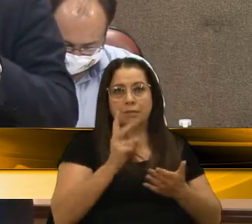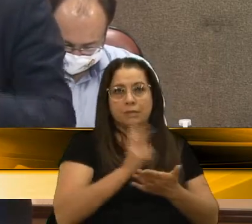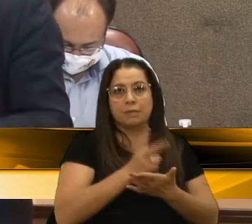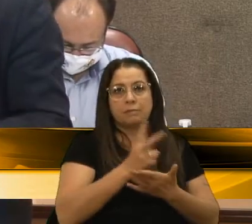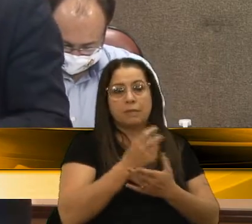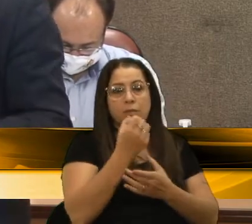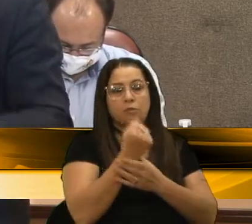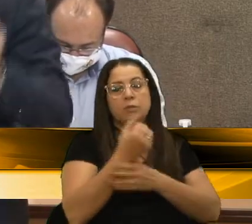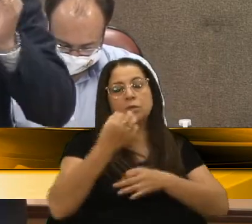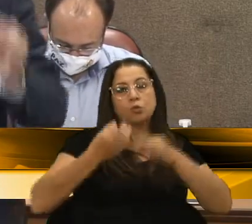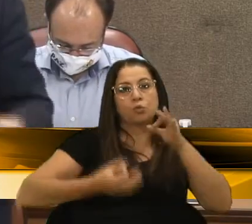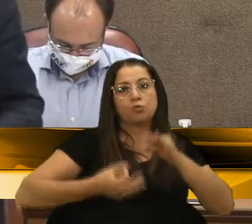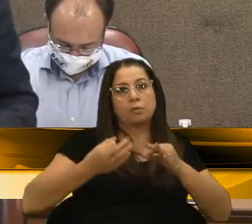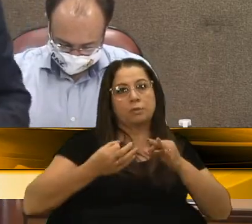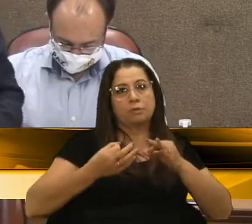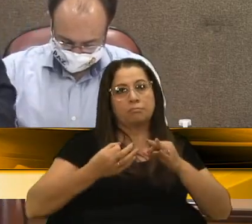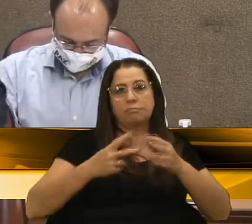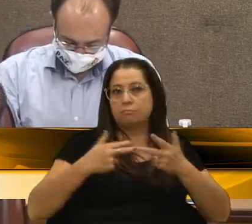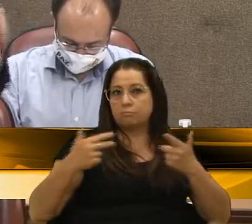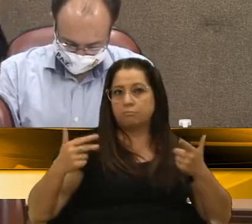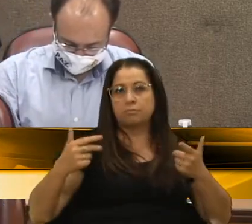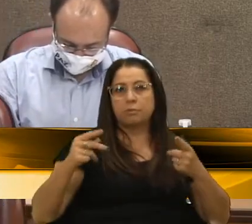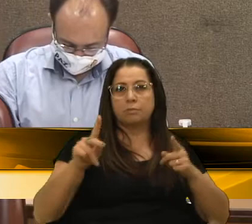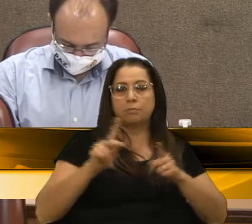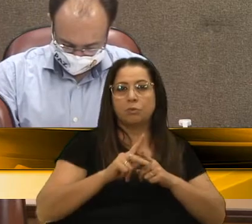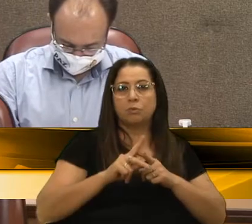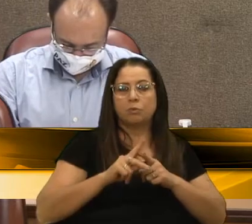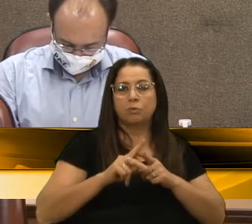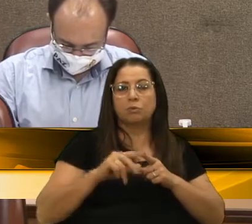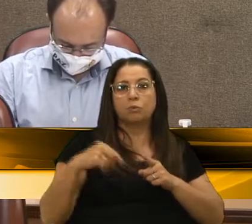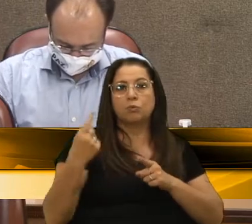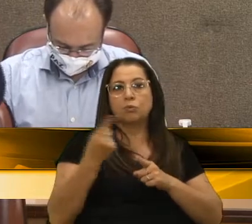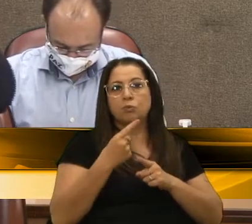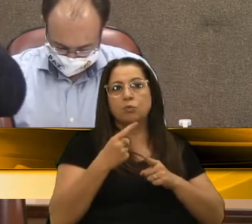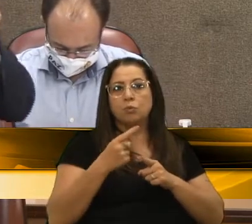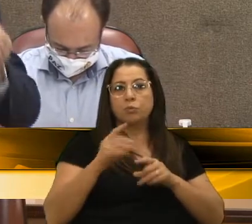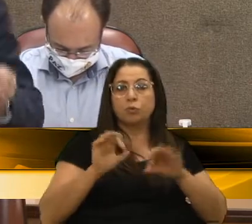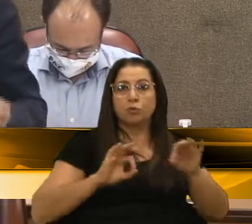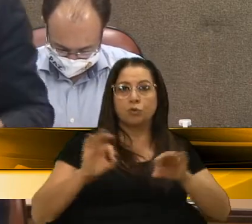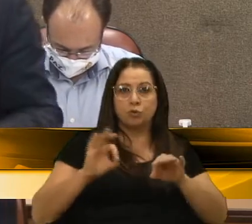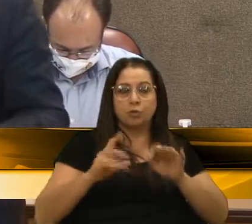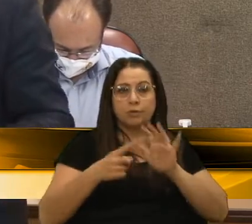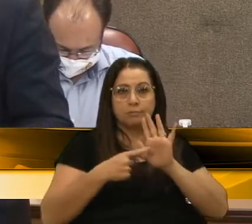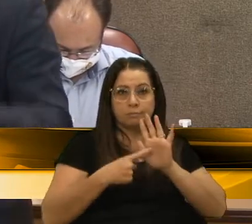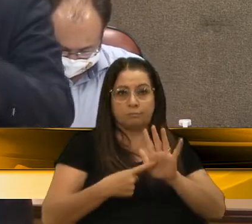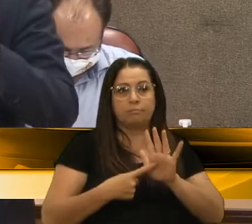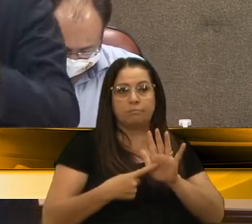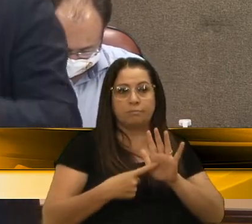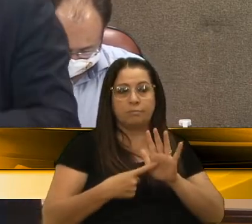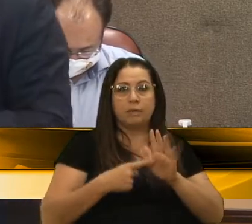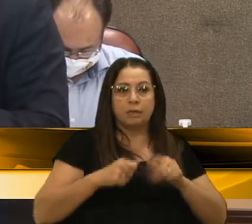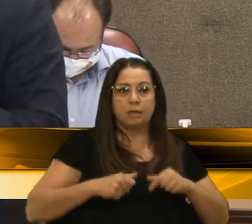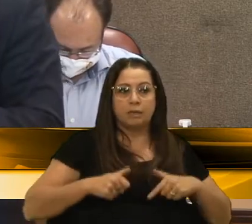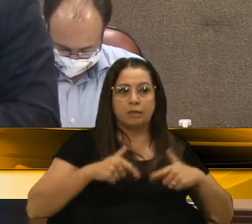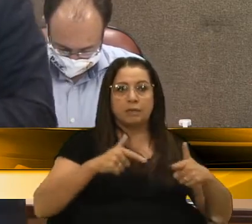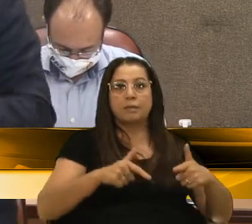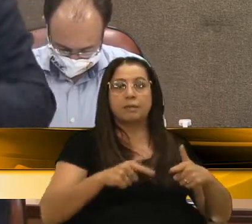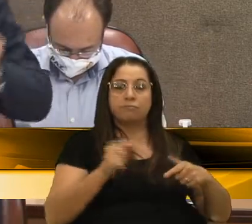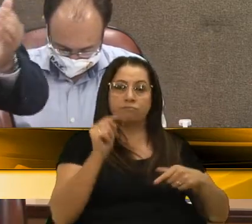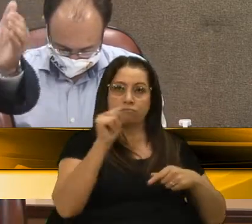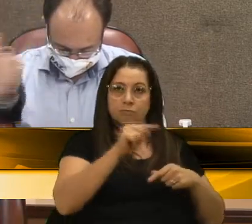segurança jurídica desses atos, desses procedimentos, dos projetos que apresentamos, das ações que são